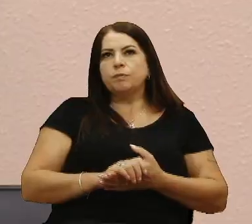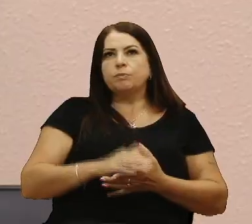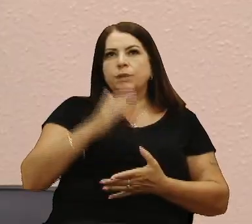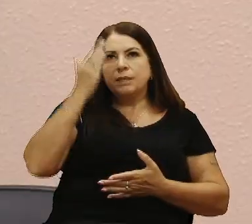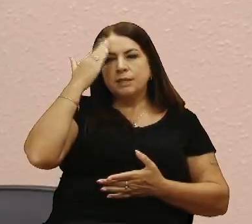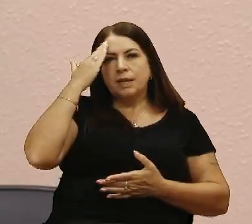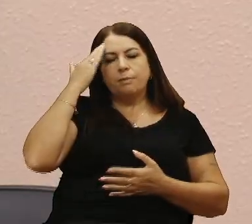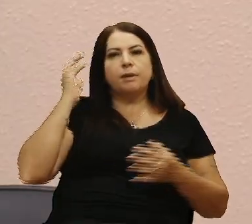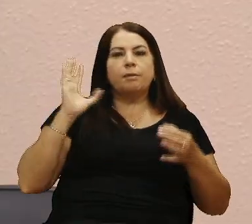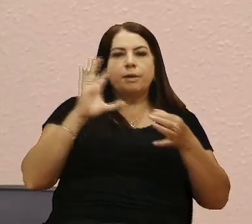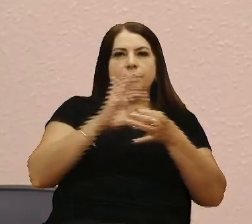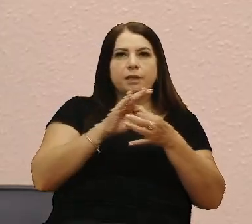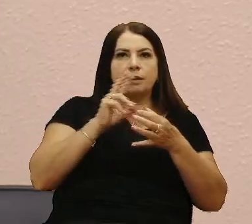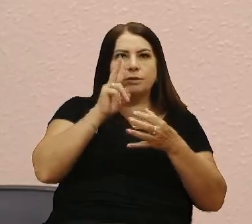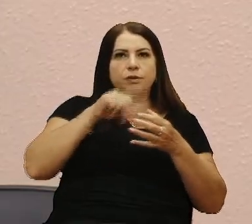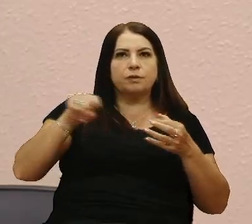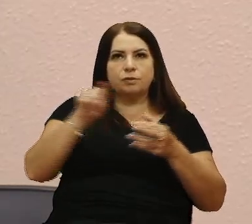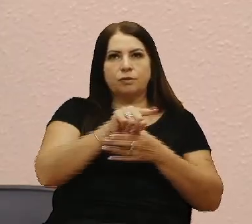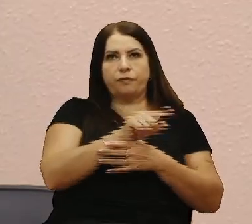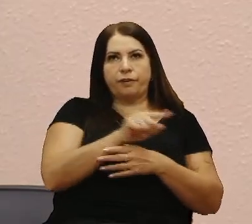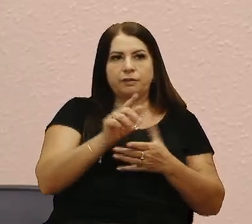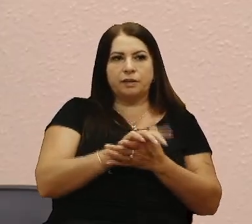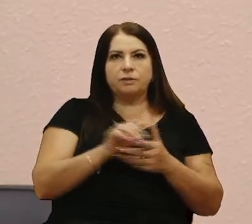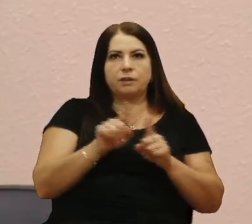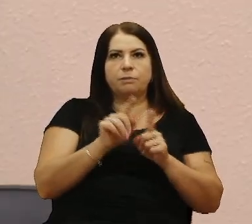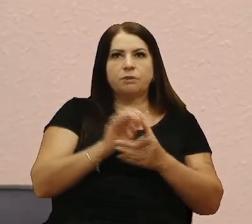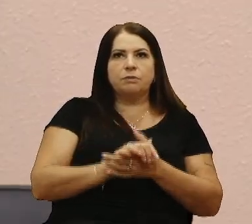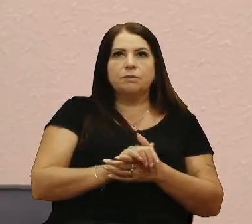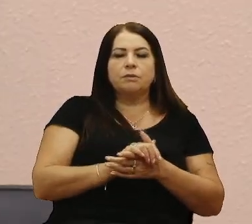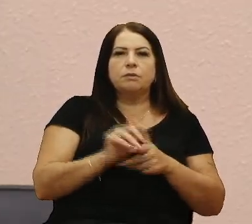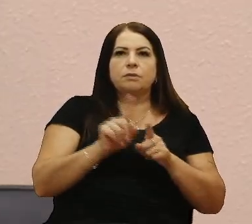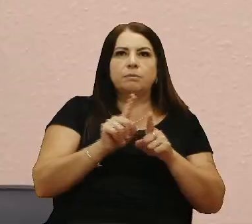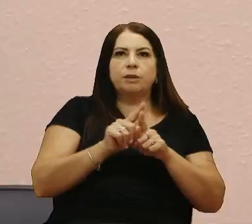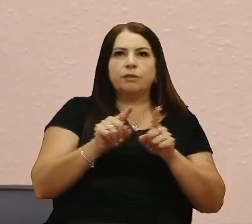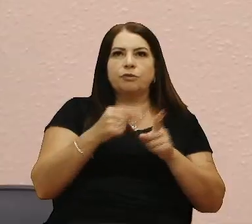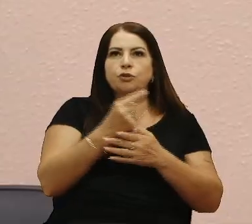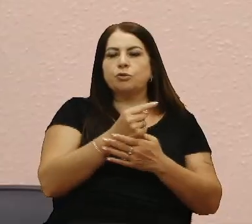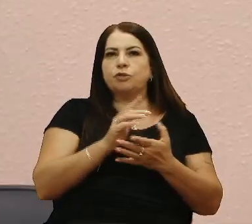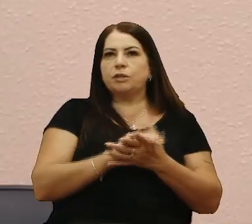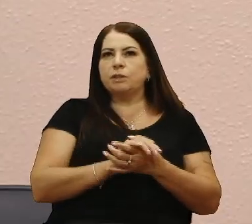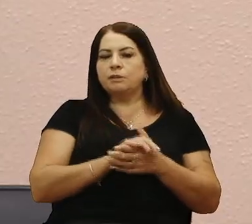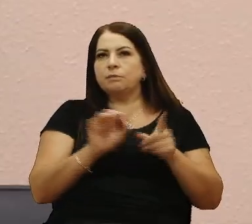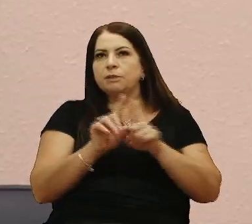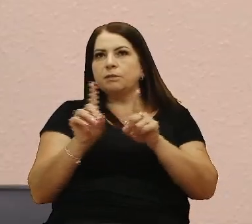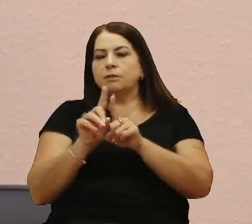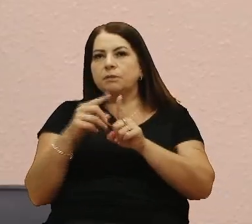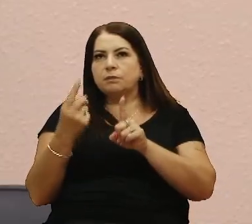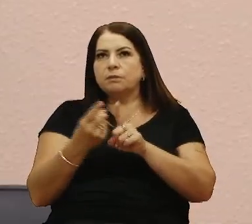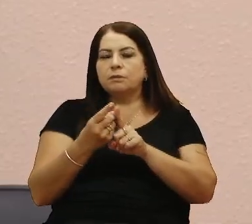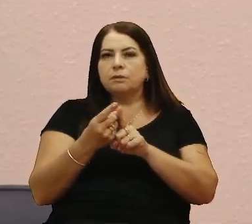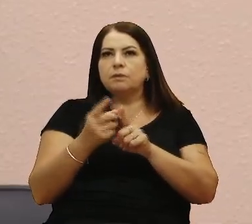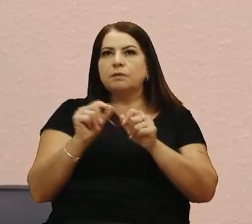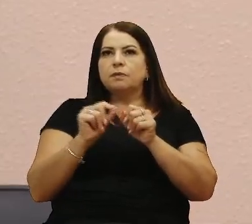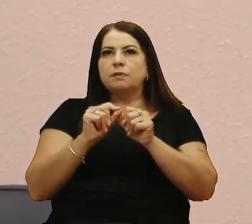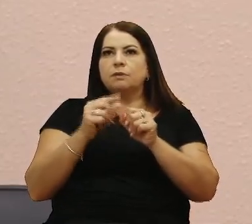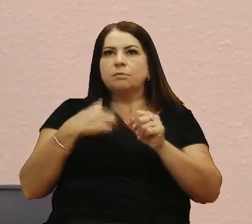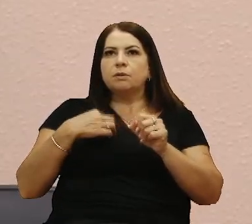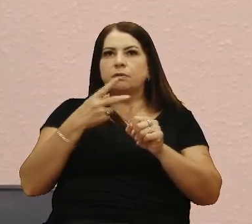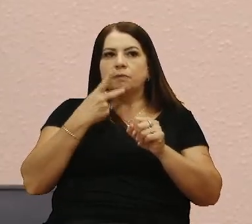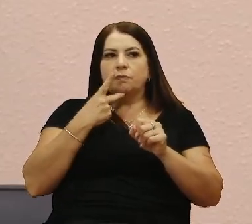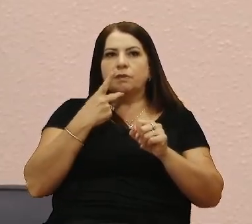da ligação forte que a senhora tem com essa pauta. E a gente sabe que diuturnamente, e aí é que eu quero fazer a minha